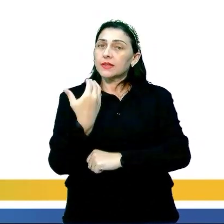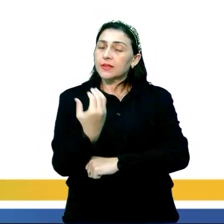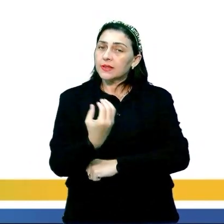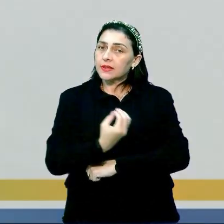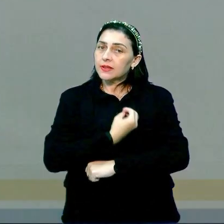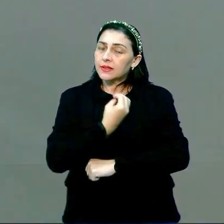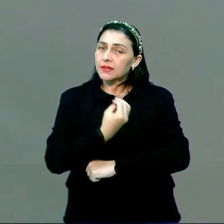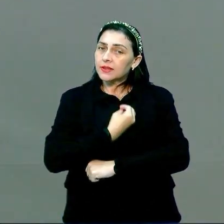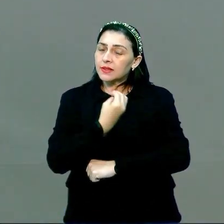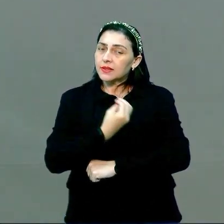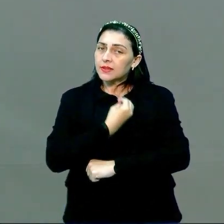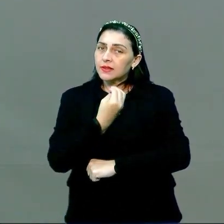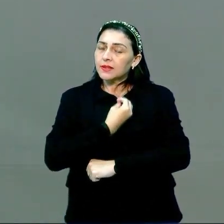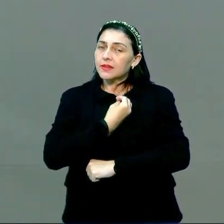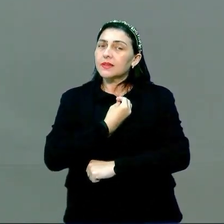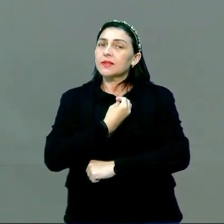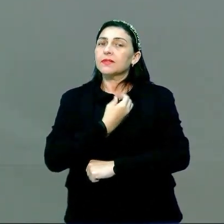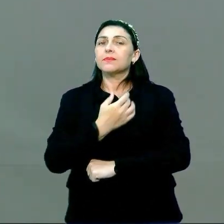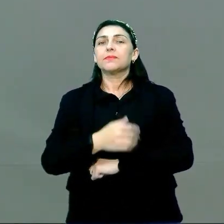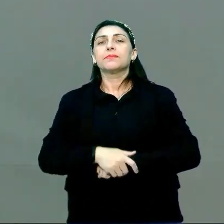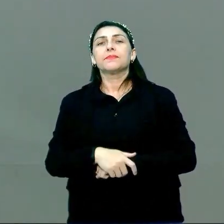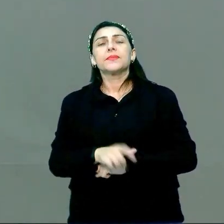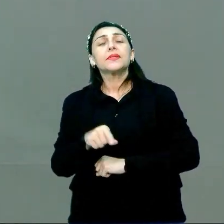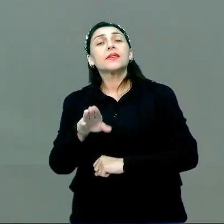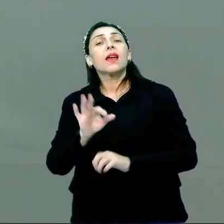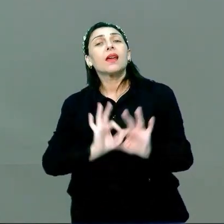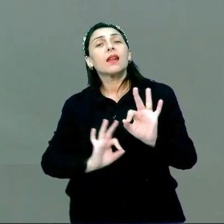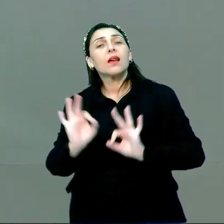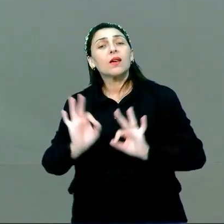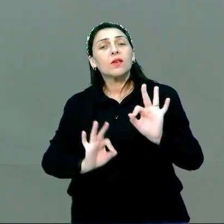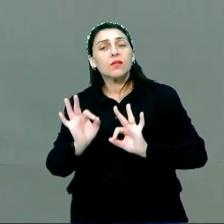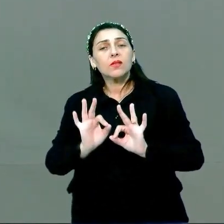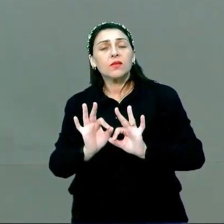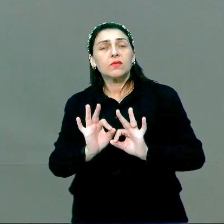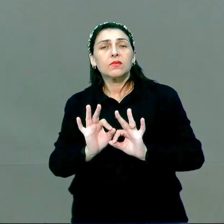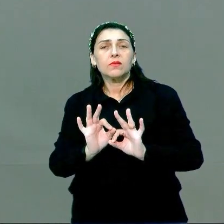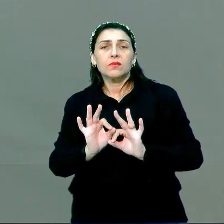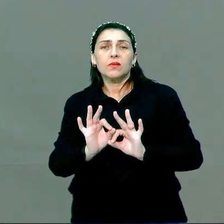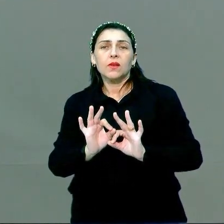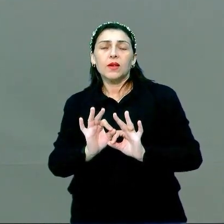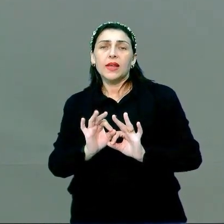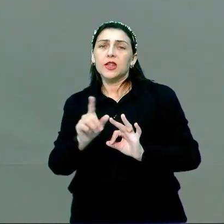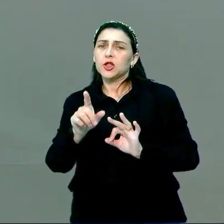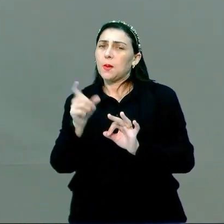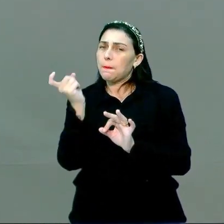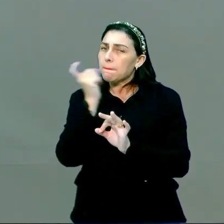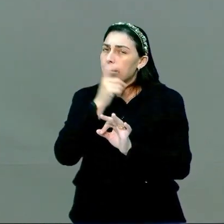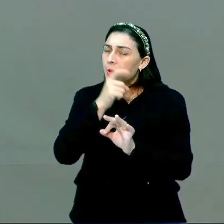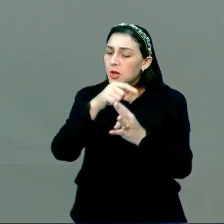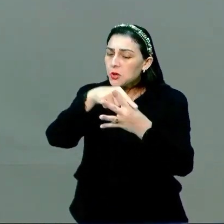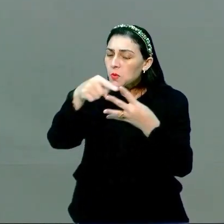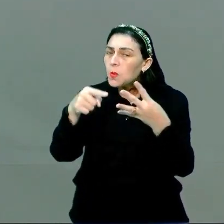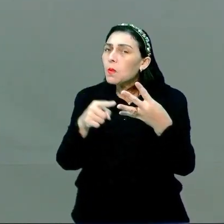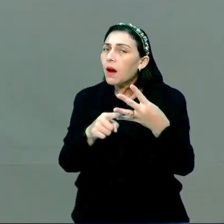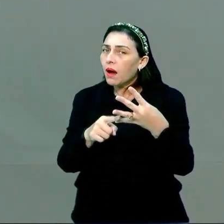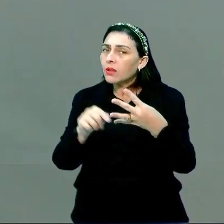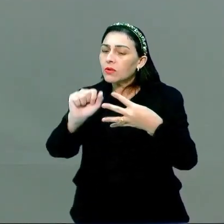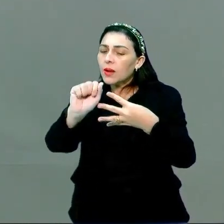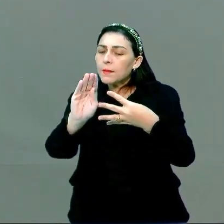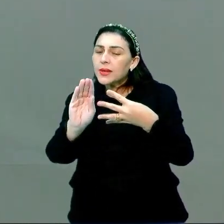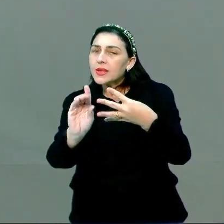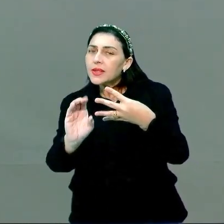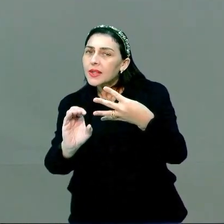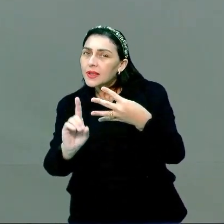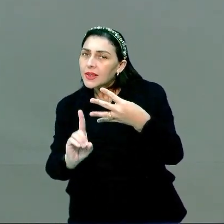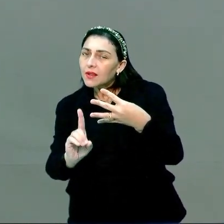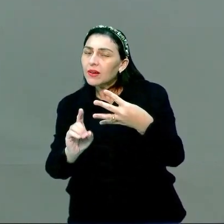vida saudável. Observe que quem elaborou a questão foi muito maldoso. Ele te engana em 4 alternativas, porque aí